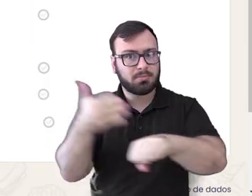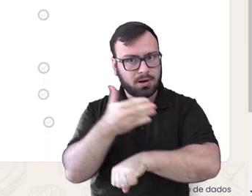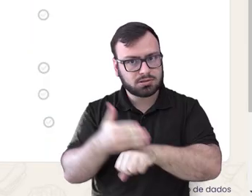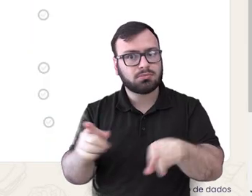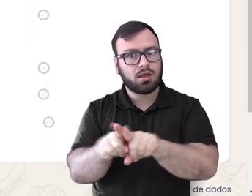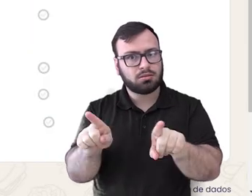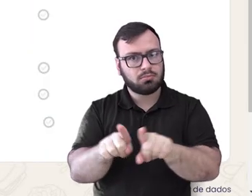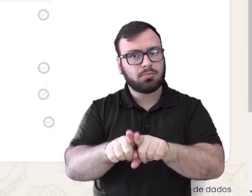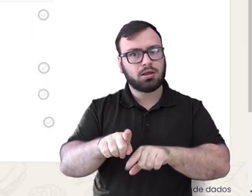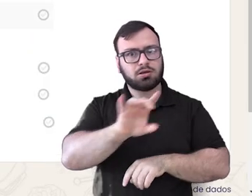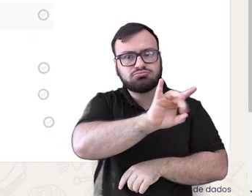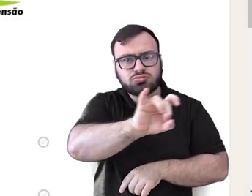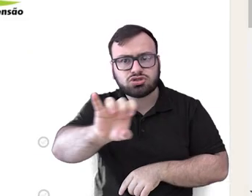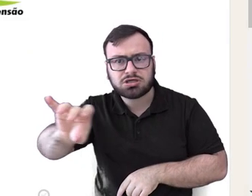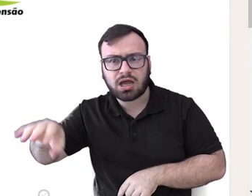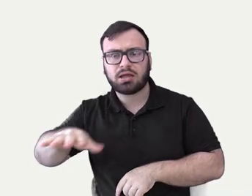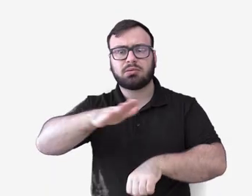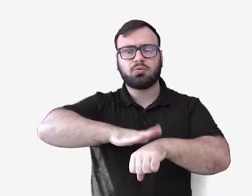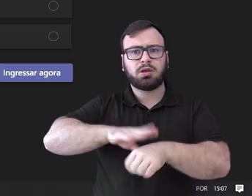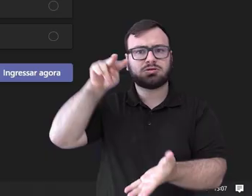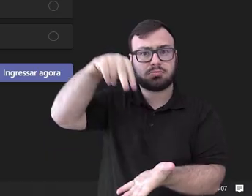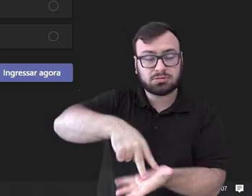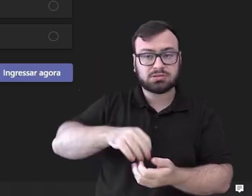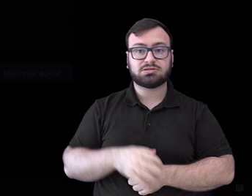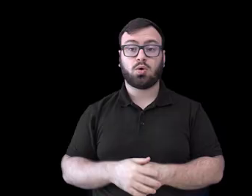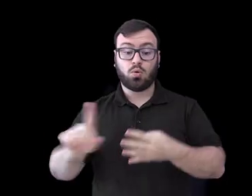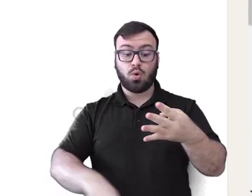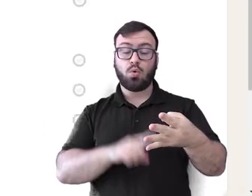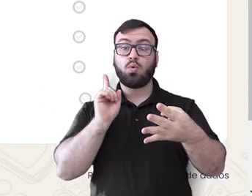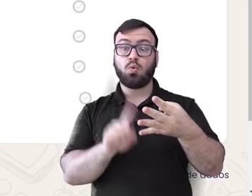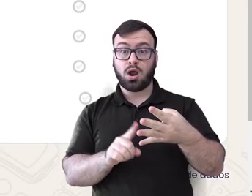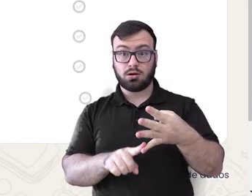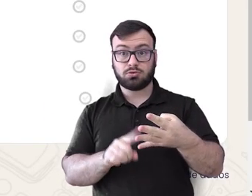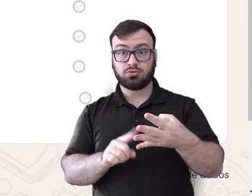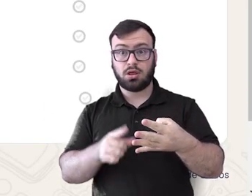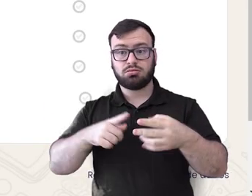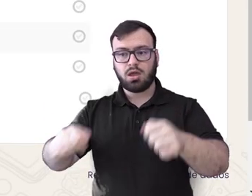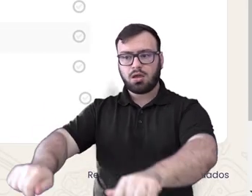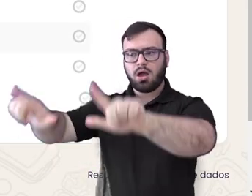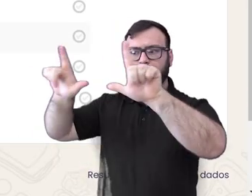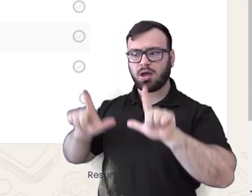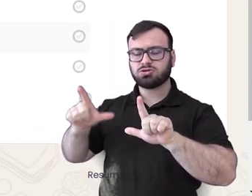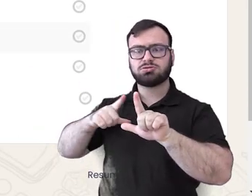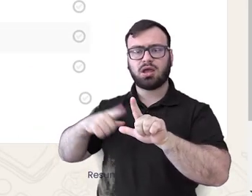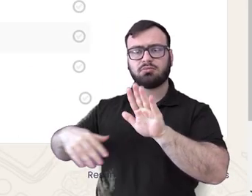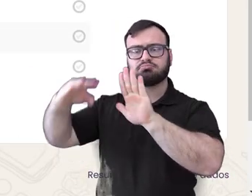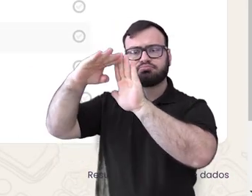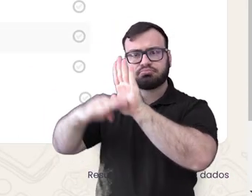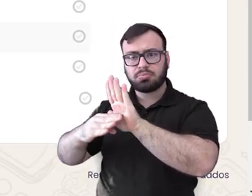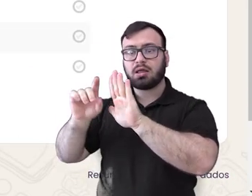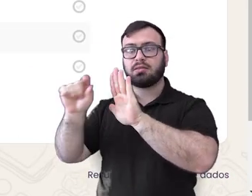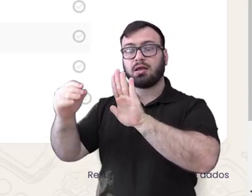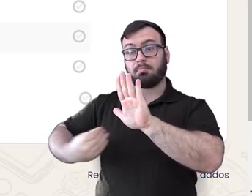participar da estação é um quarto é Voltar à página da sessão que aparecer a atividade de